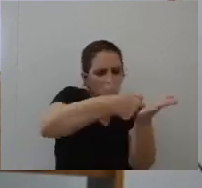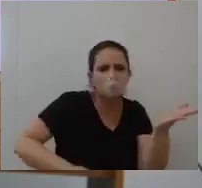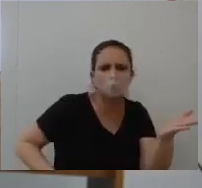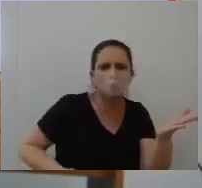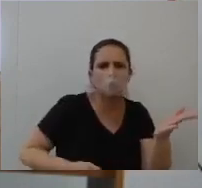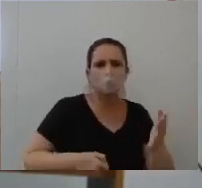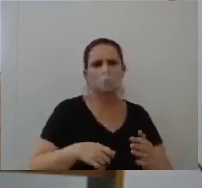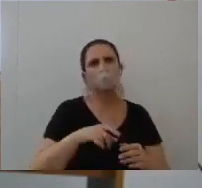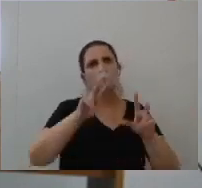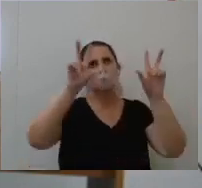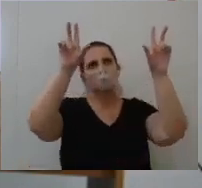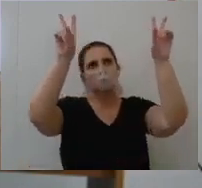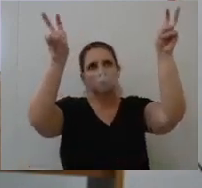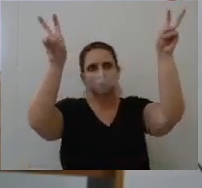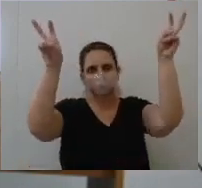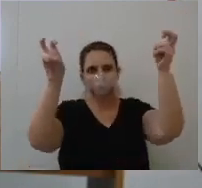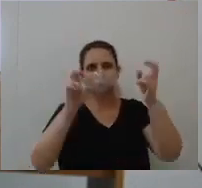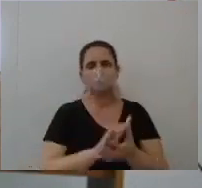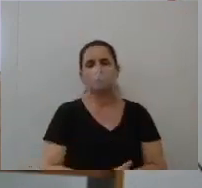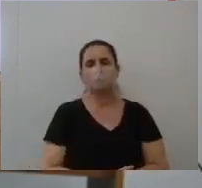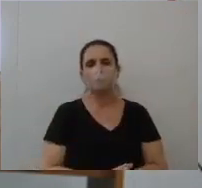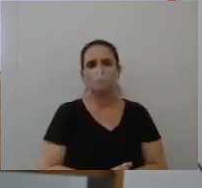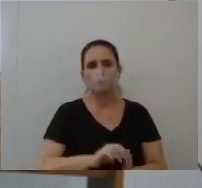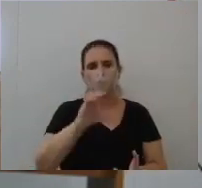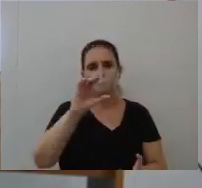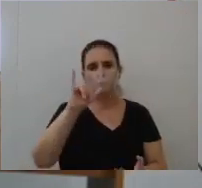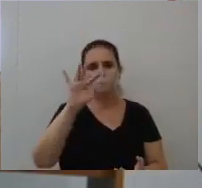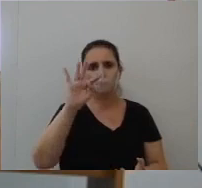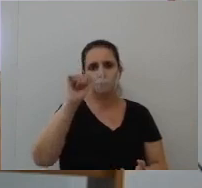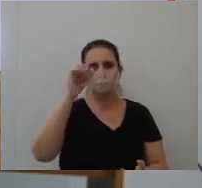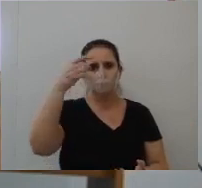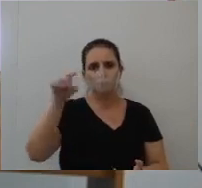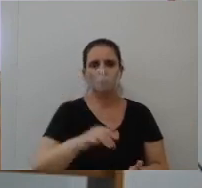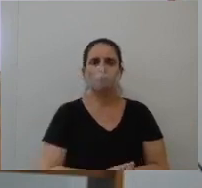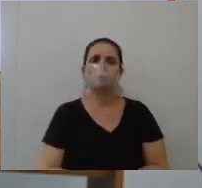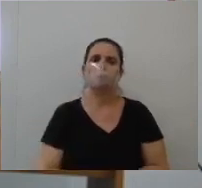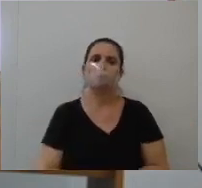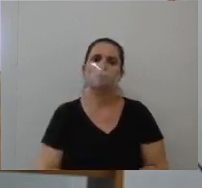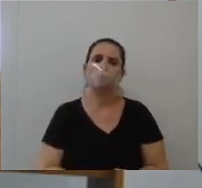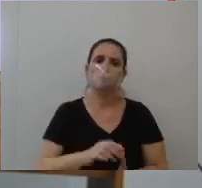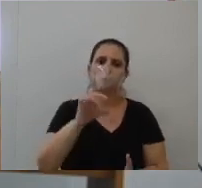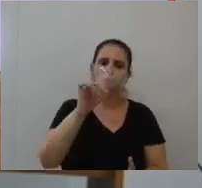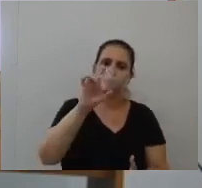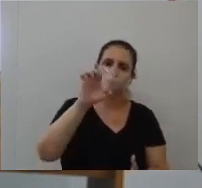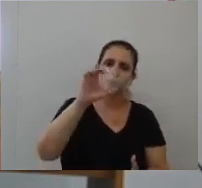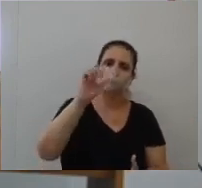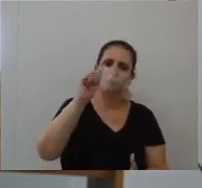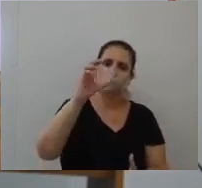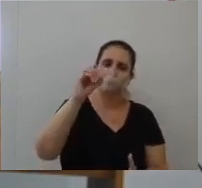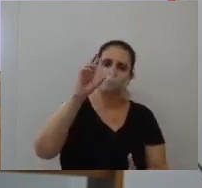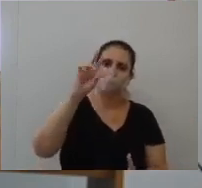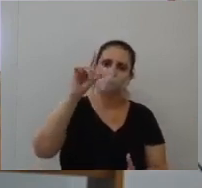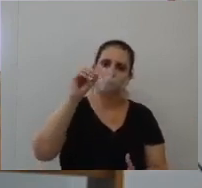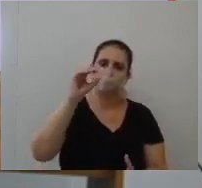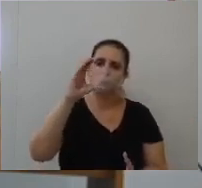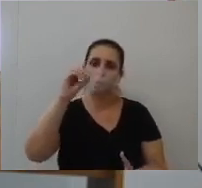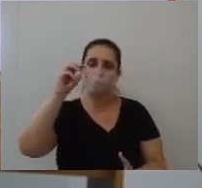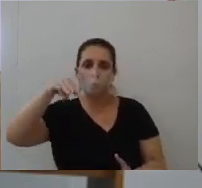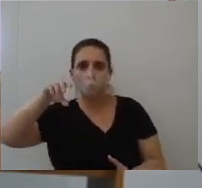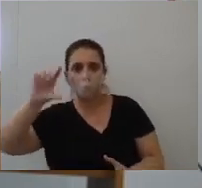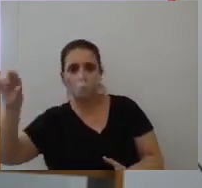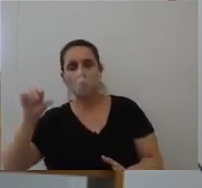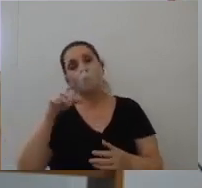uma citação, veja a gente utilizando as conjunções conformativas. De acordo com fulano de tal,